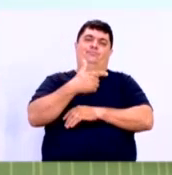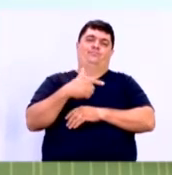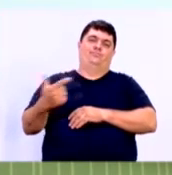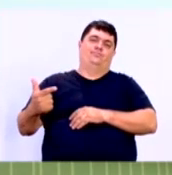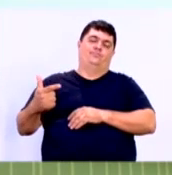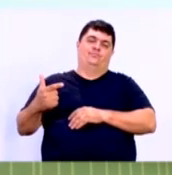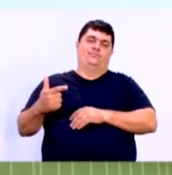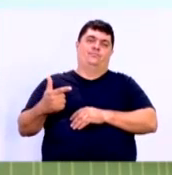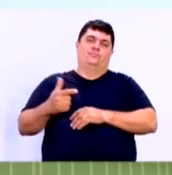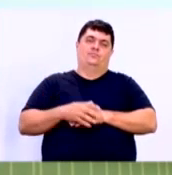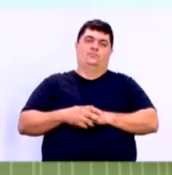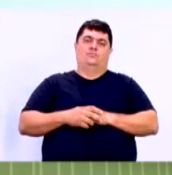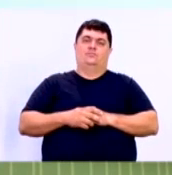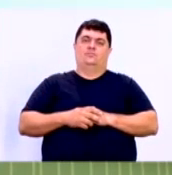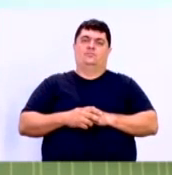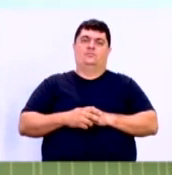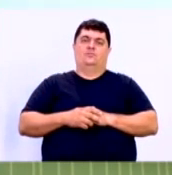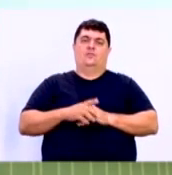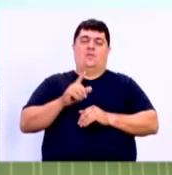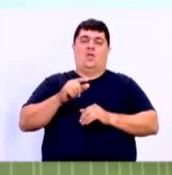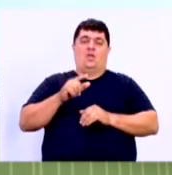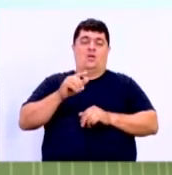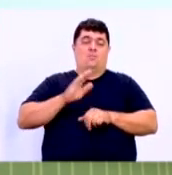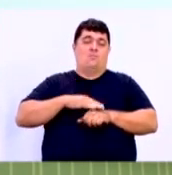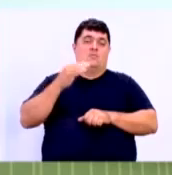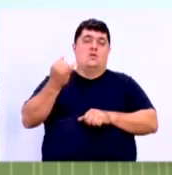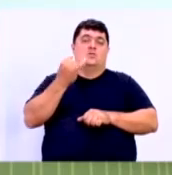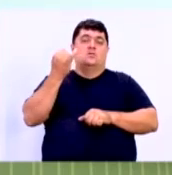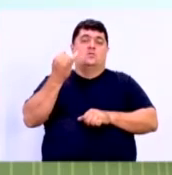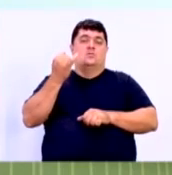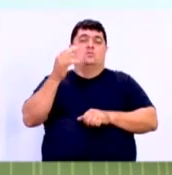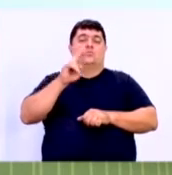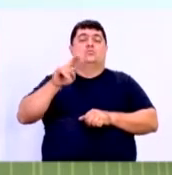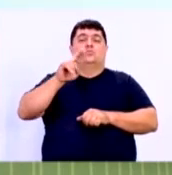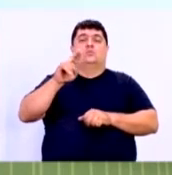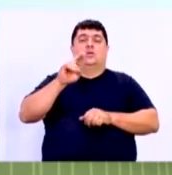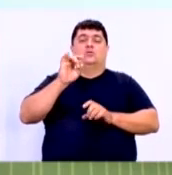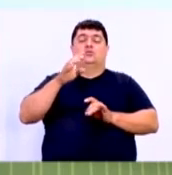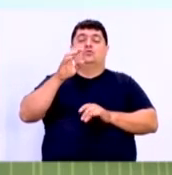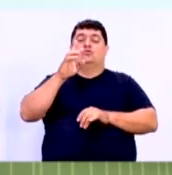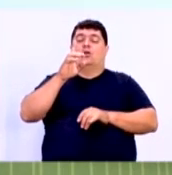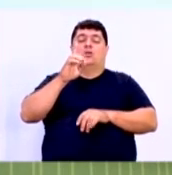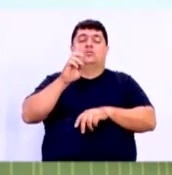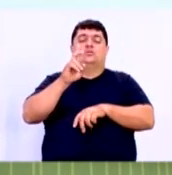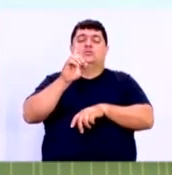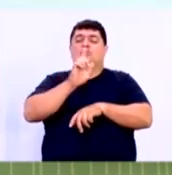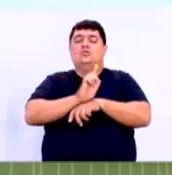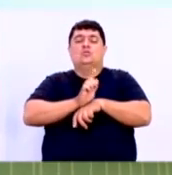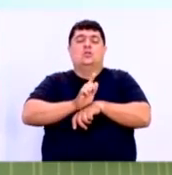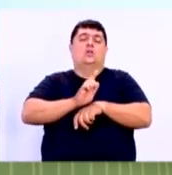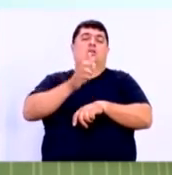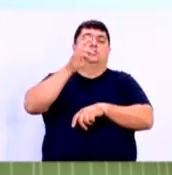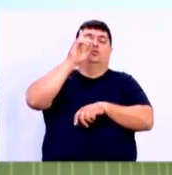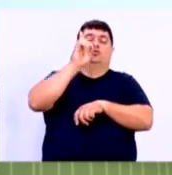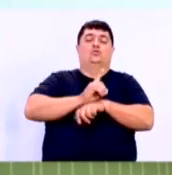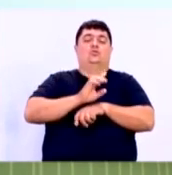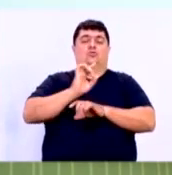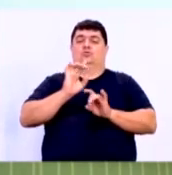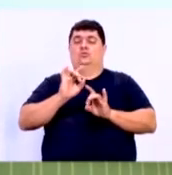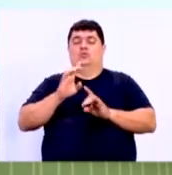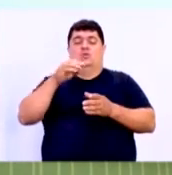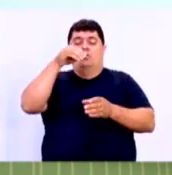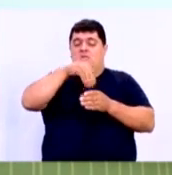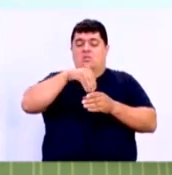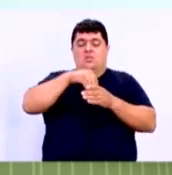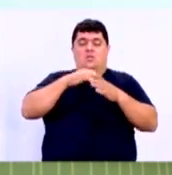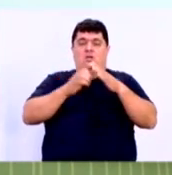fiscal. E ele é mais utilizado para quê? Para dar informações gerenciais, informações internas, para